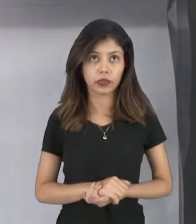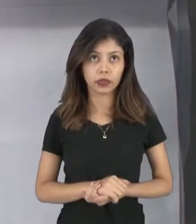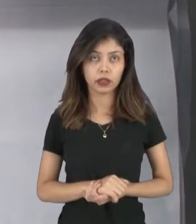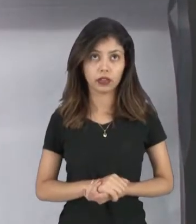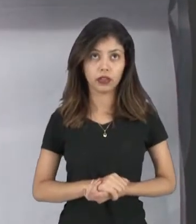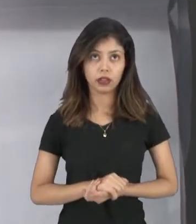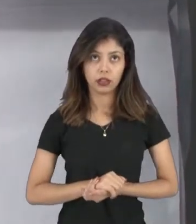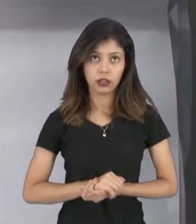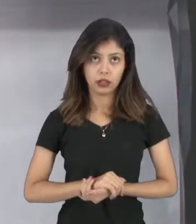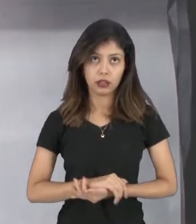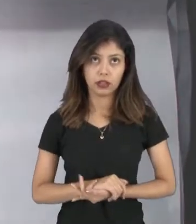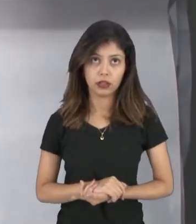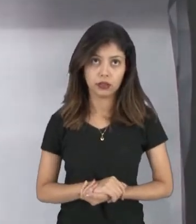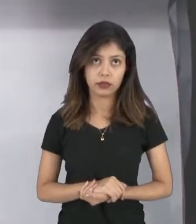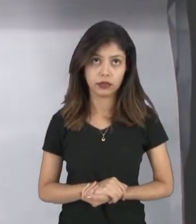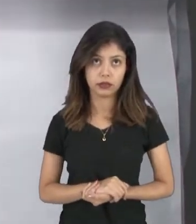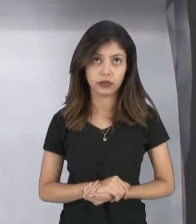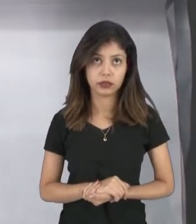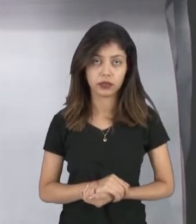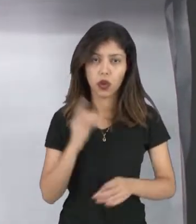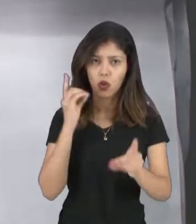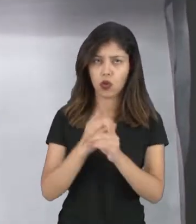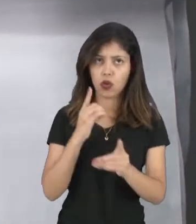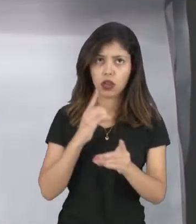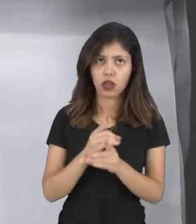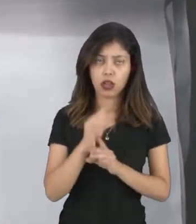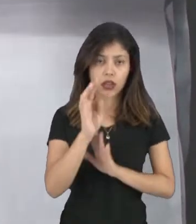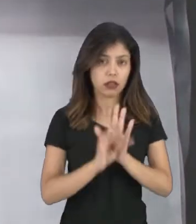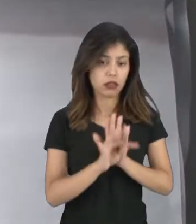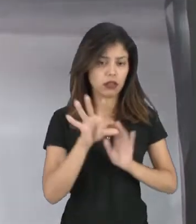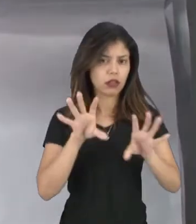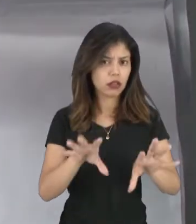lá. Próxima questão, assim, onde encontramos textos